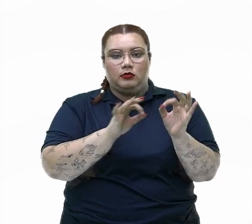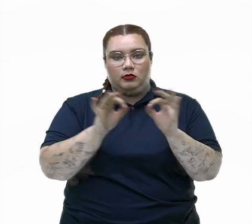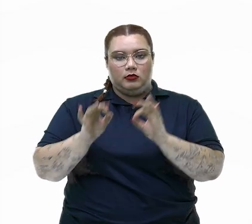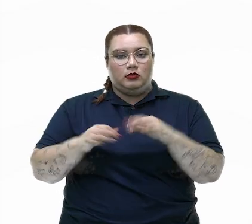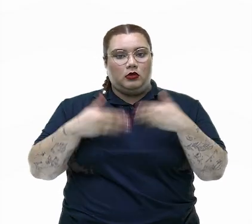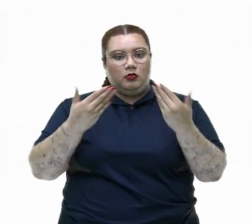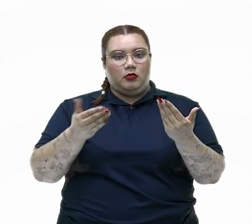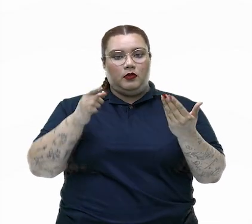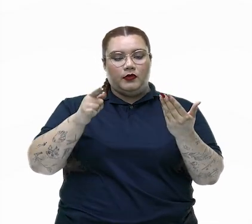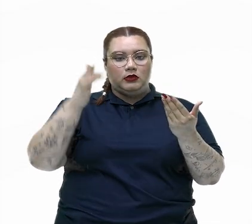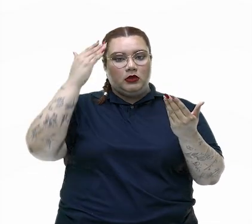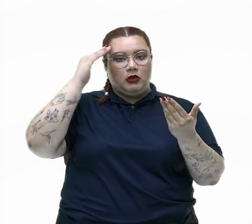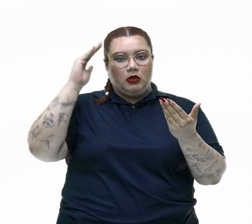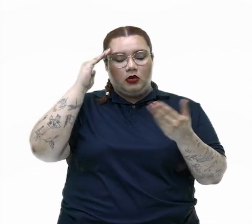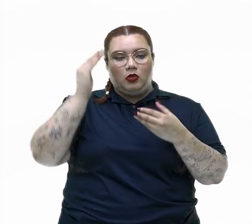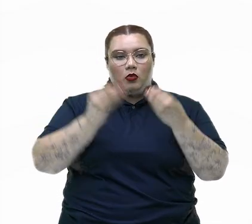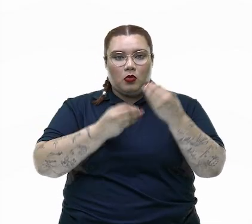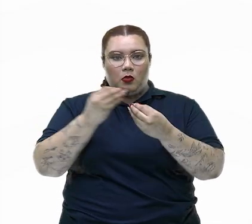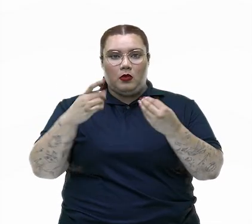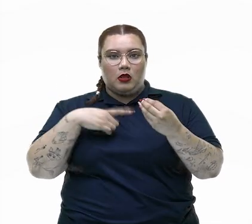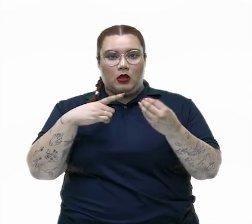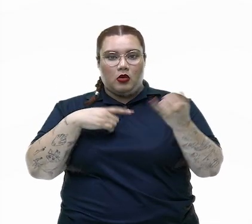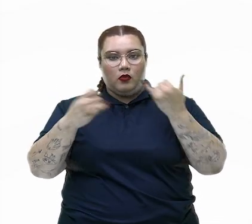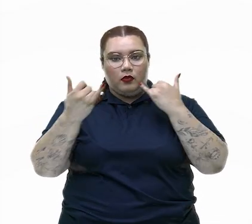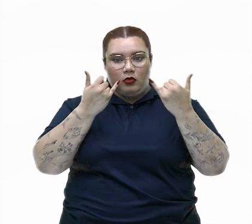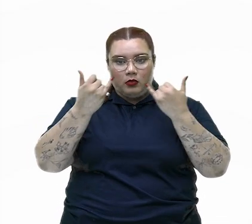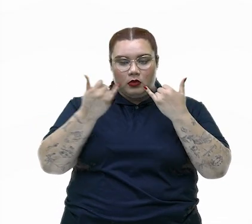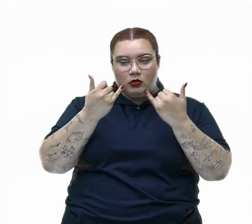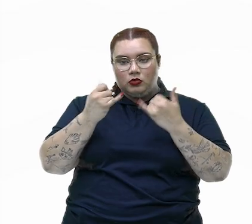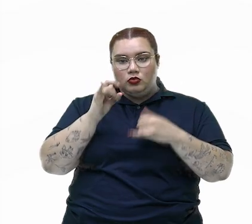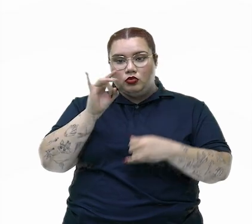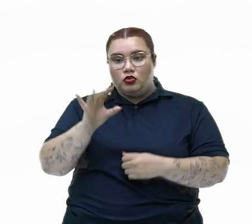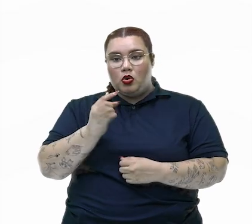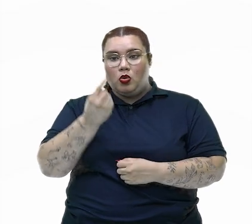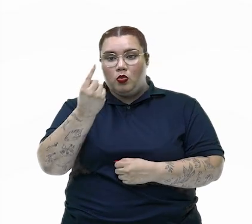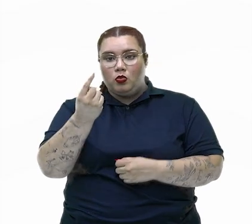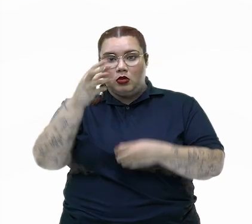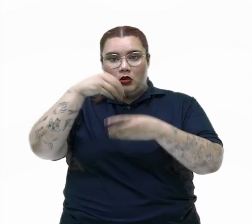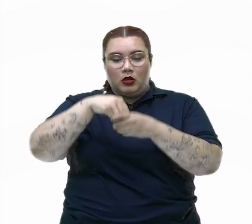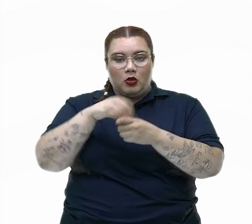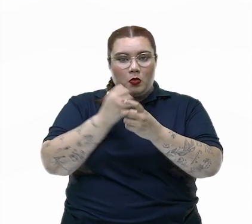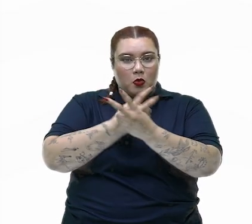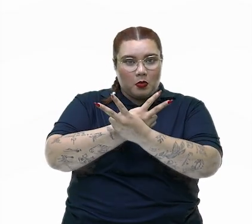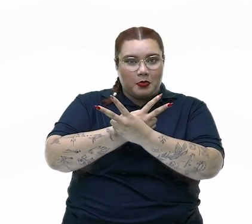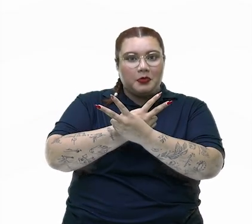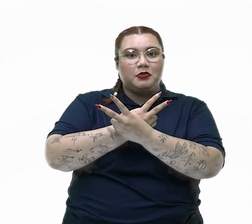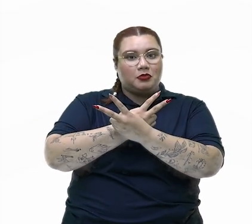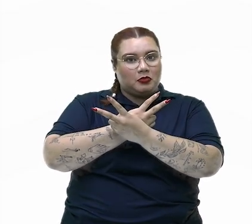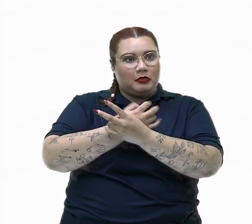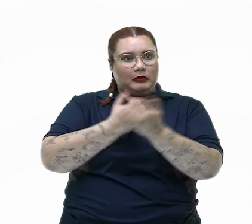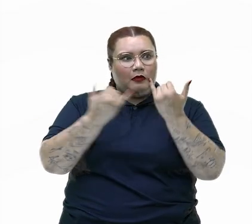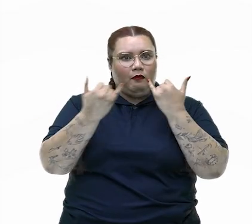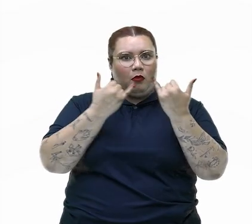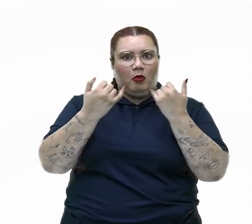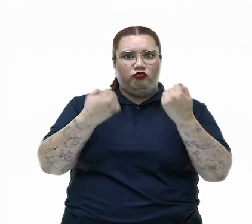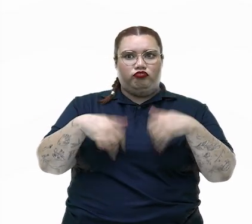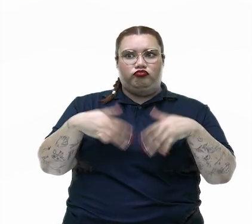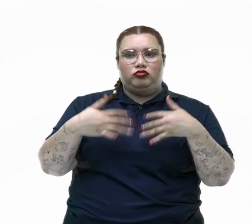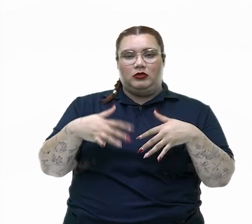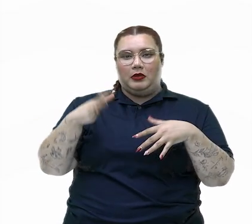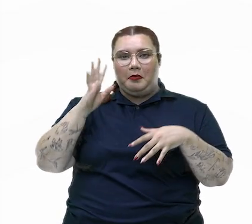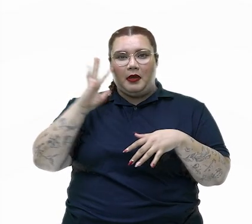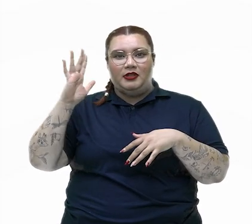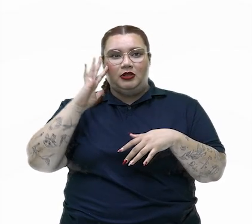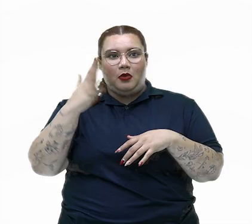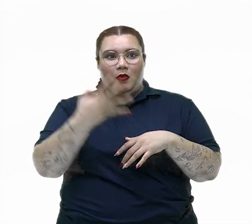vocês entenderem o quanto tem informações apenas num cromossomo, imagine 46 cromossomos.